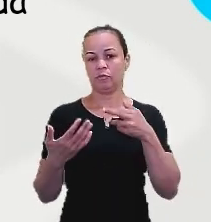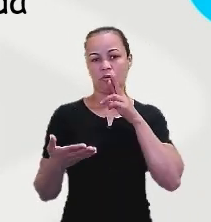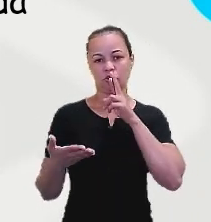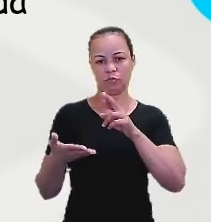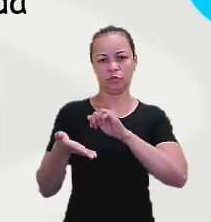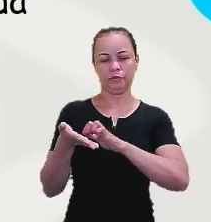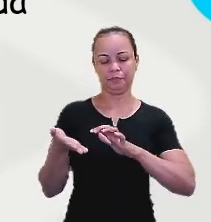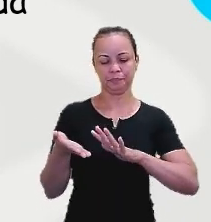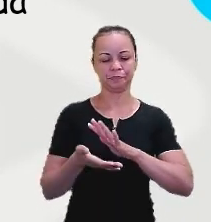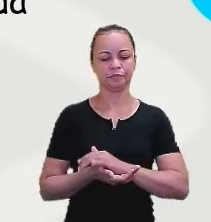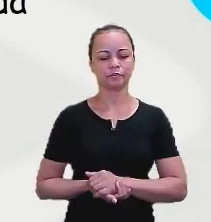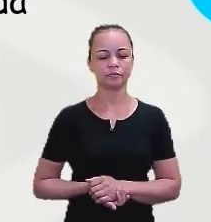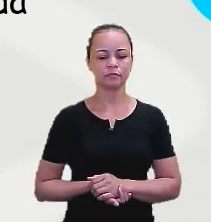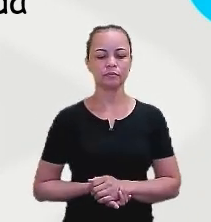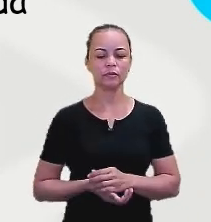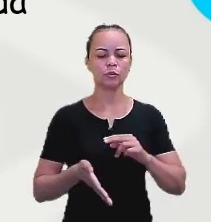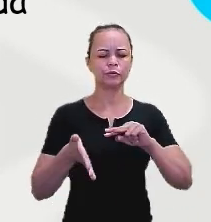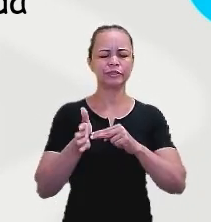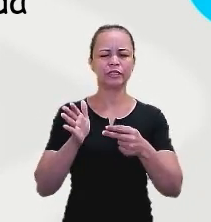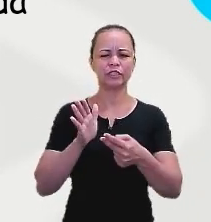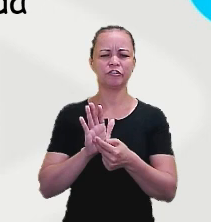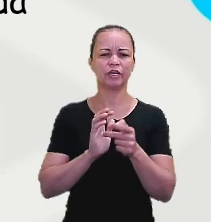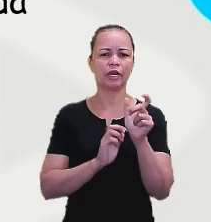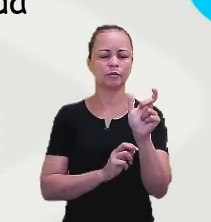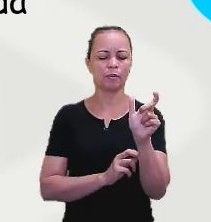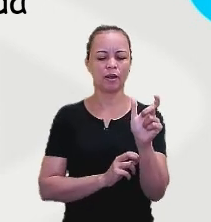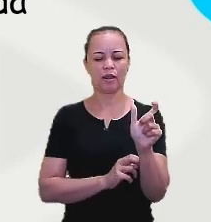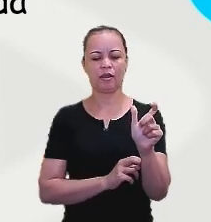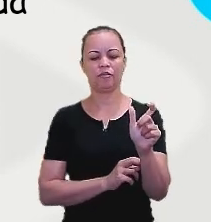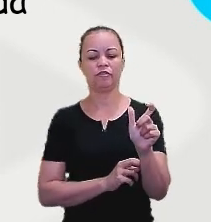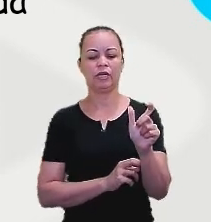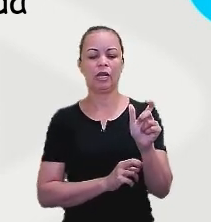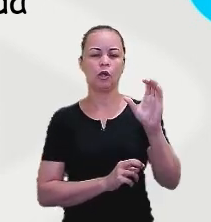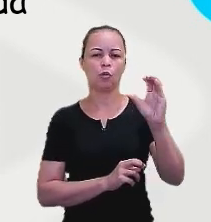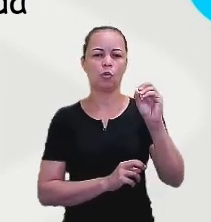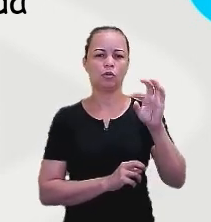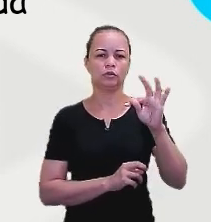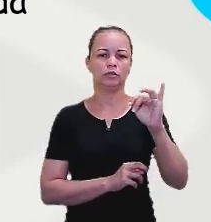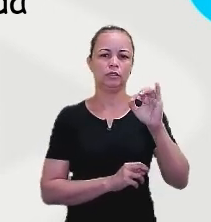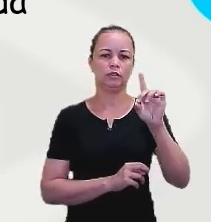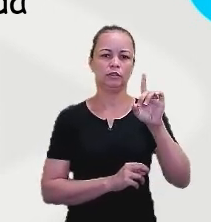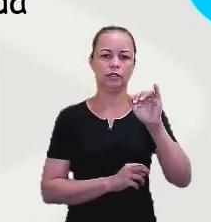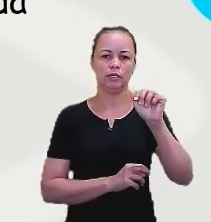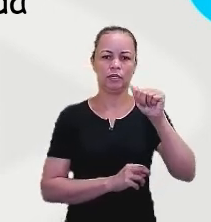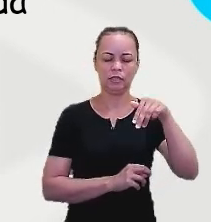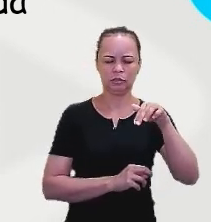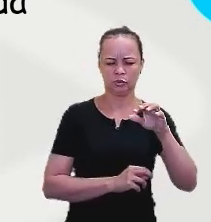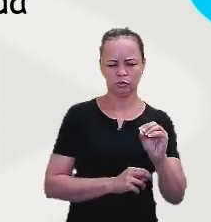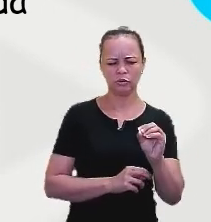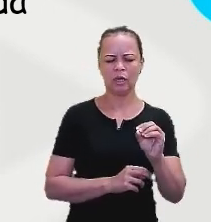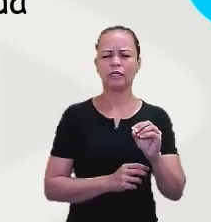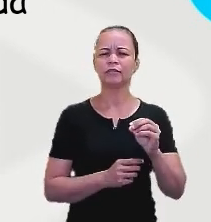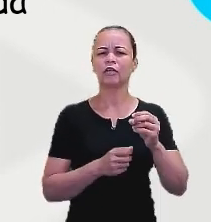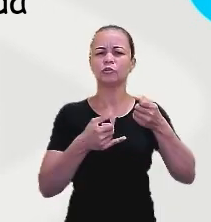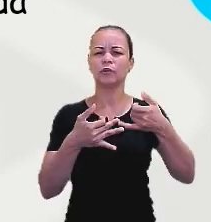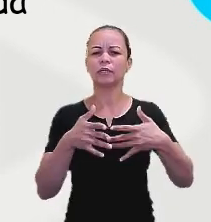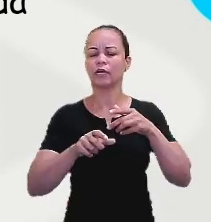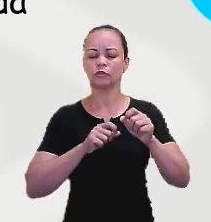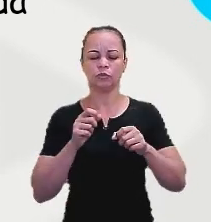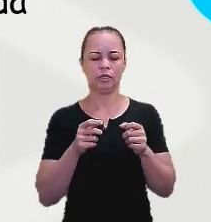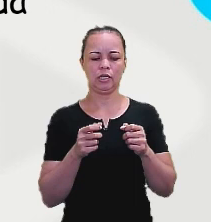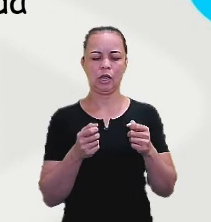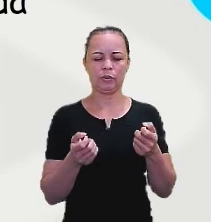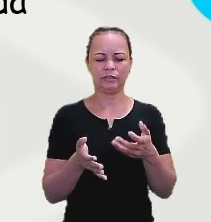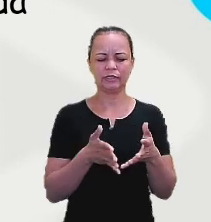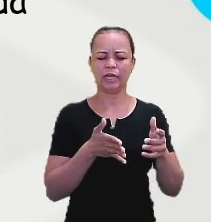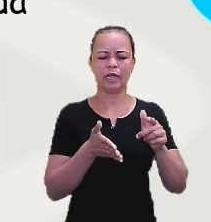ó. Então, qual o significado da palavra cotidiano aí nessa canção? Quando ele fala cotidiano, está se referindo a quê? A um